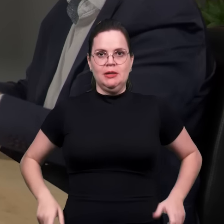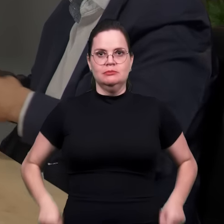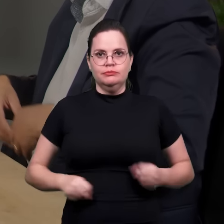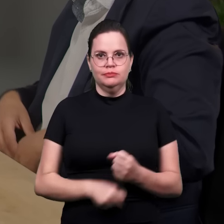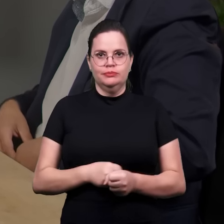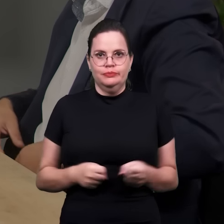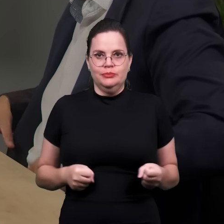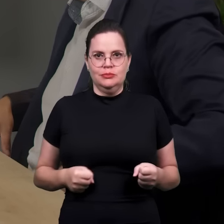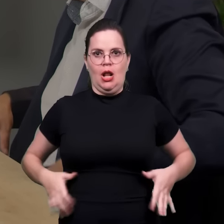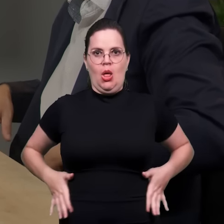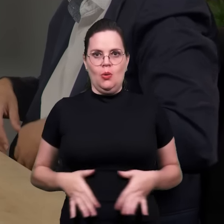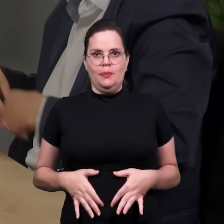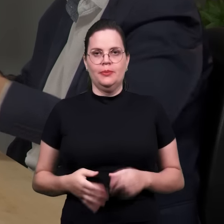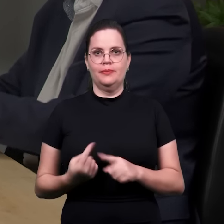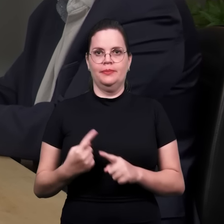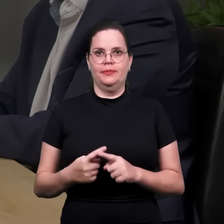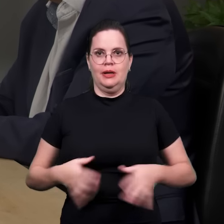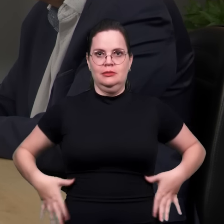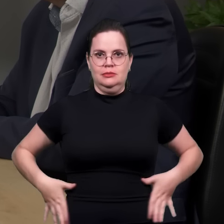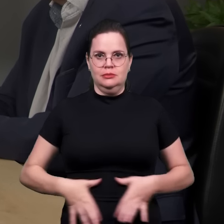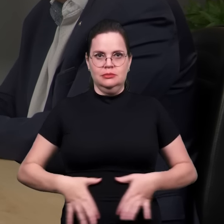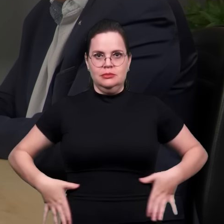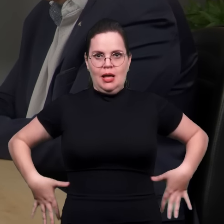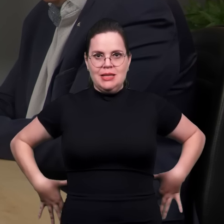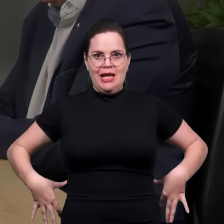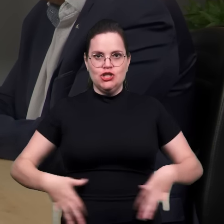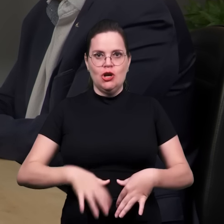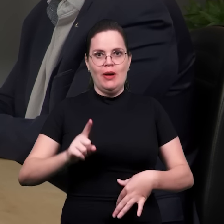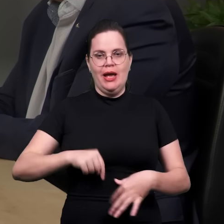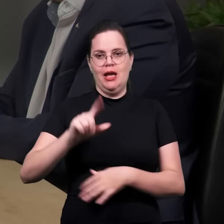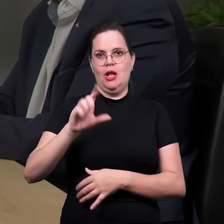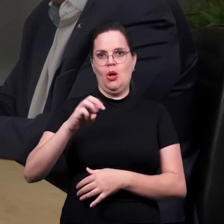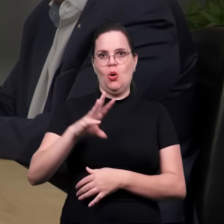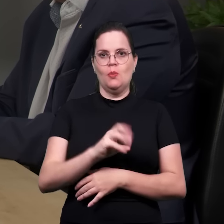Era até interessante, né? Era os lombos aqui, a região do quadril, onde a